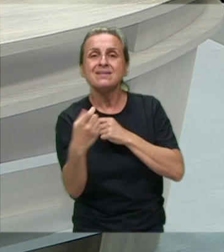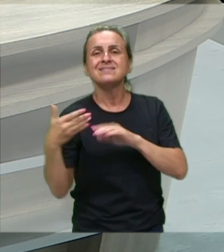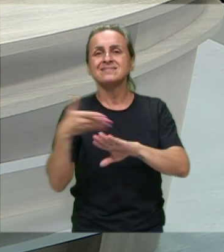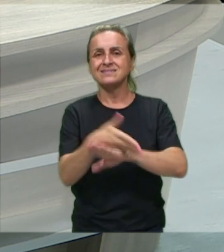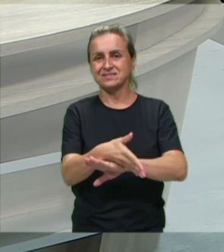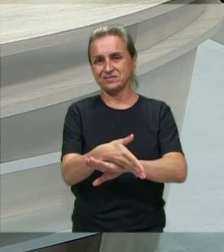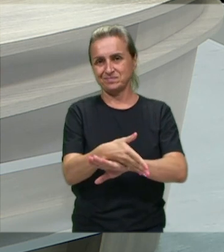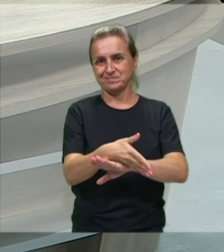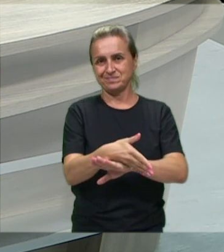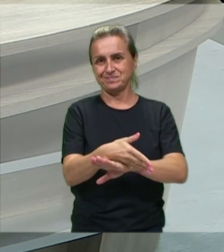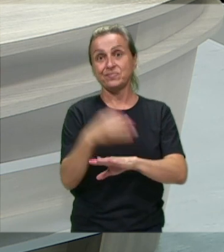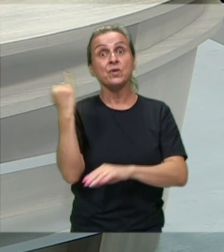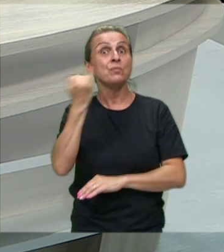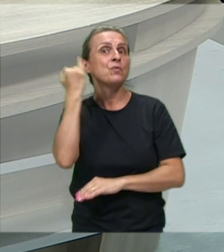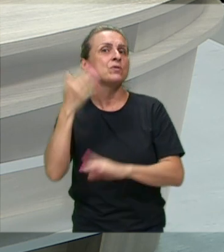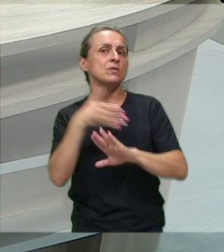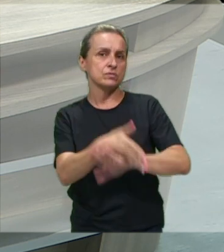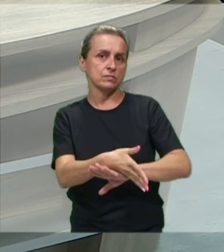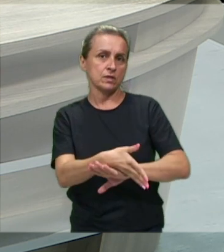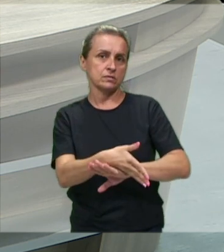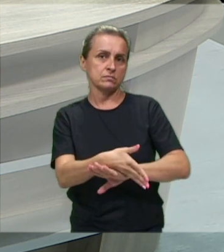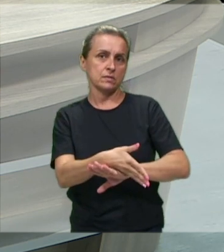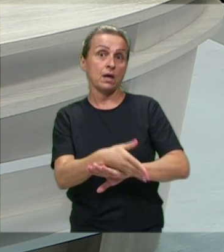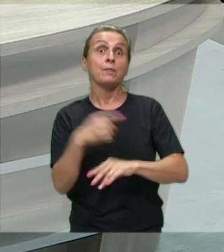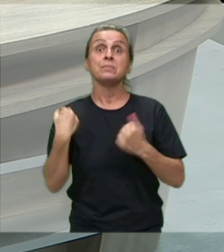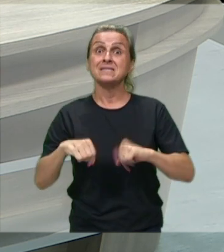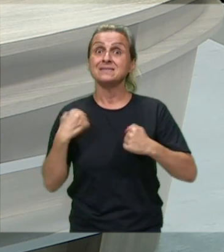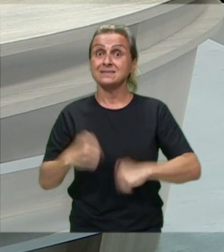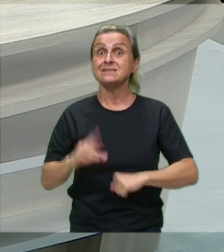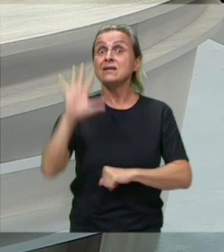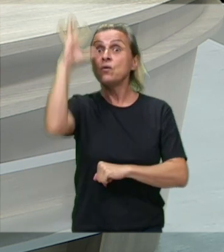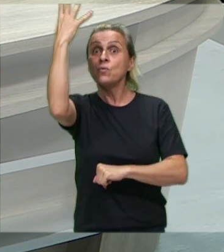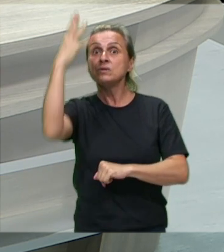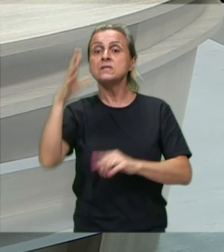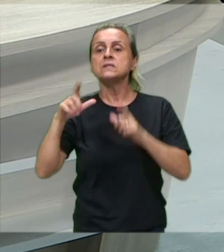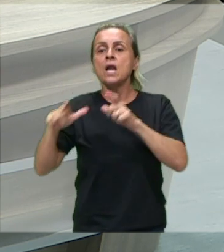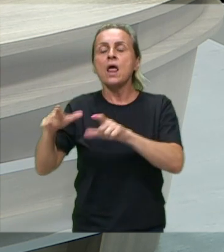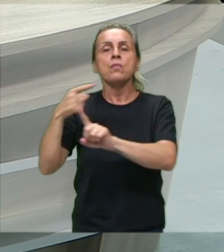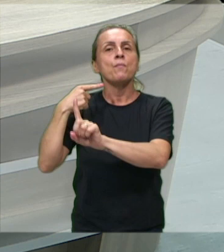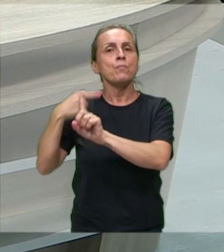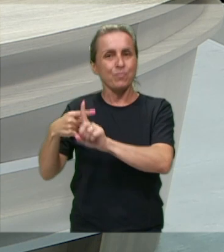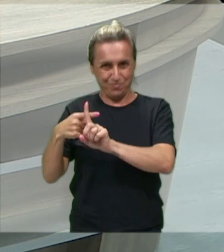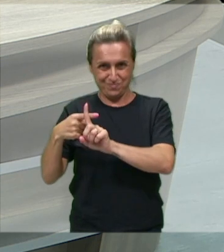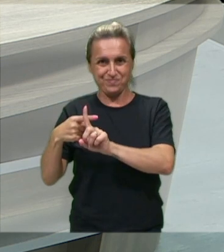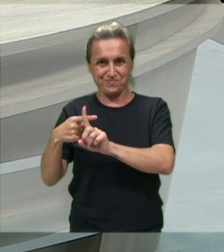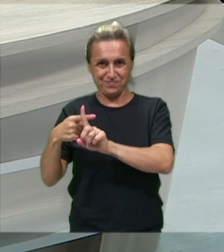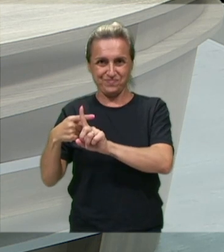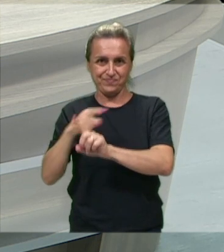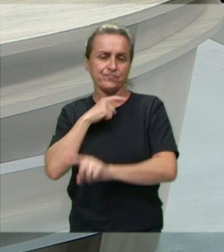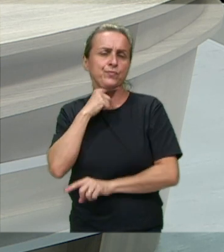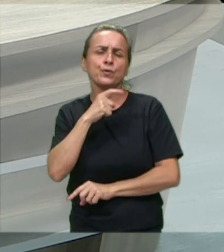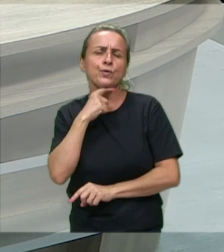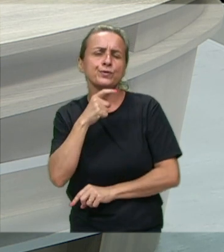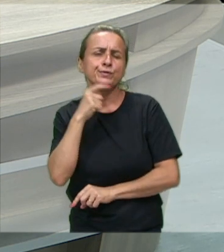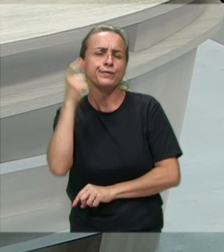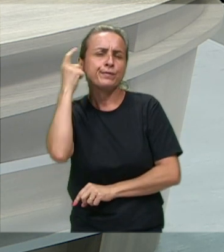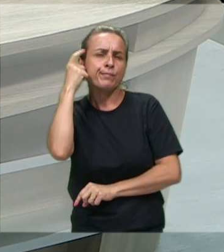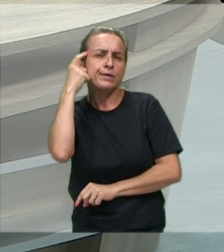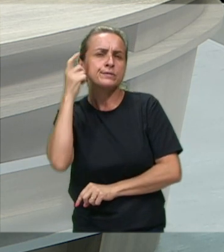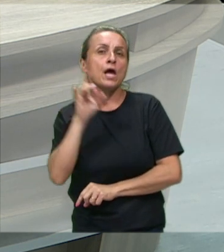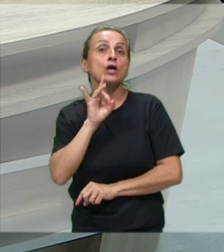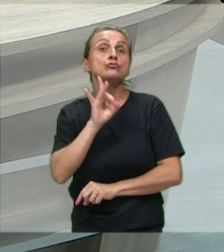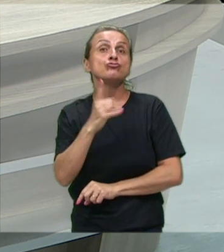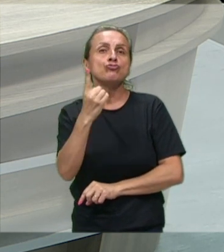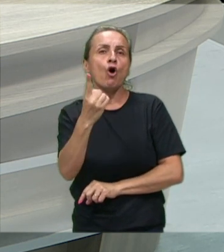que nós temos que fazer é fazer o acontecer de um lado positivo. Não adianta pensar que é só um lado que está afastado